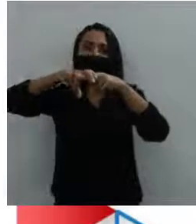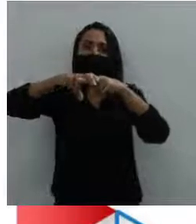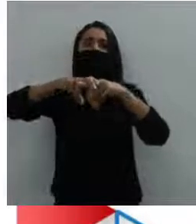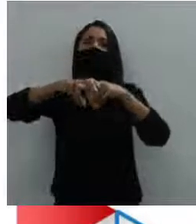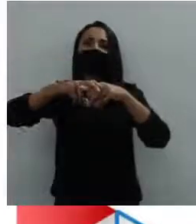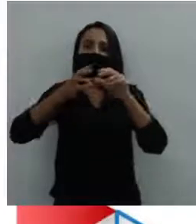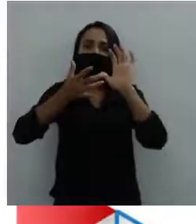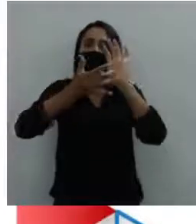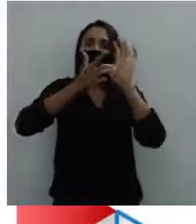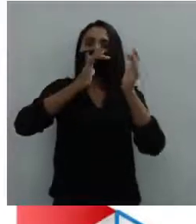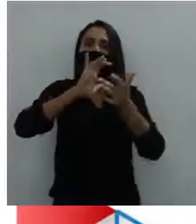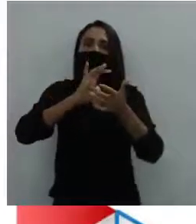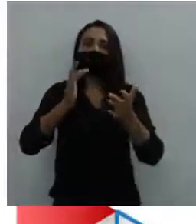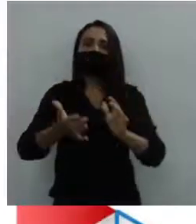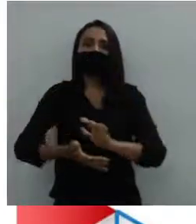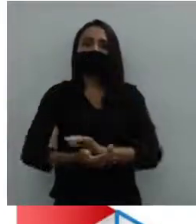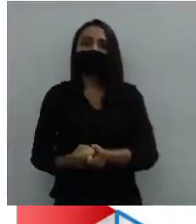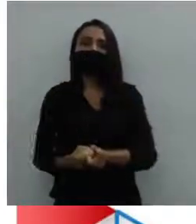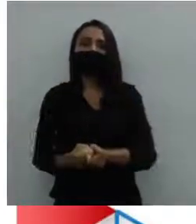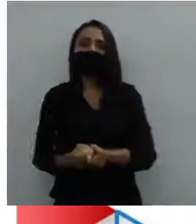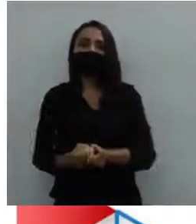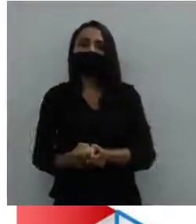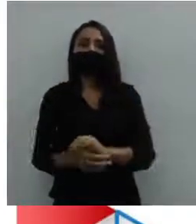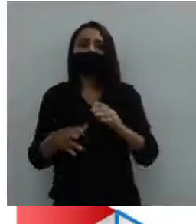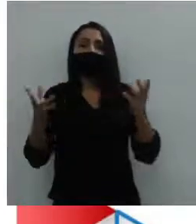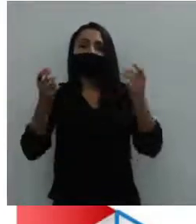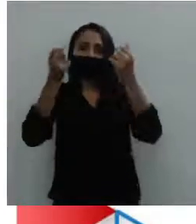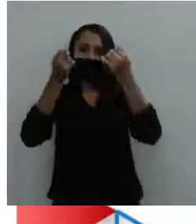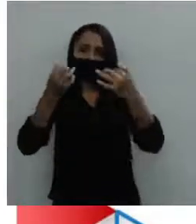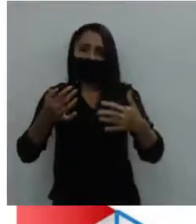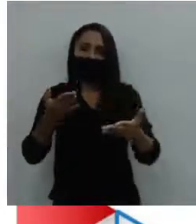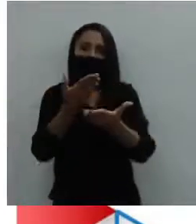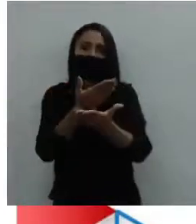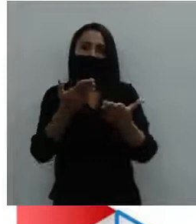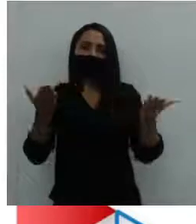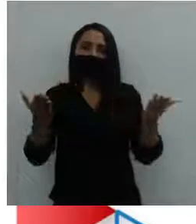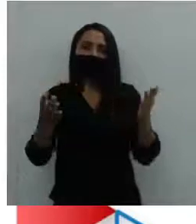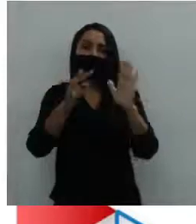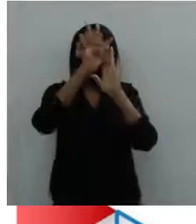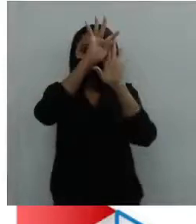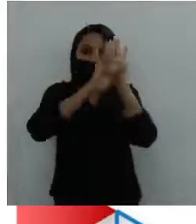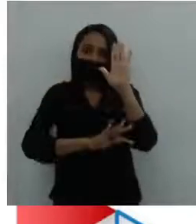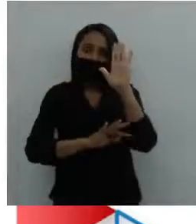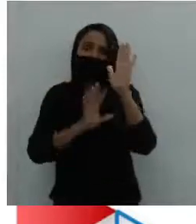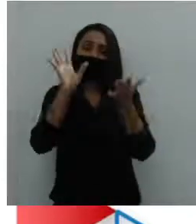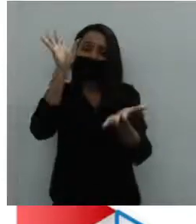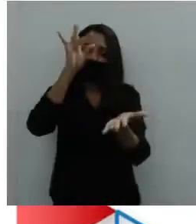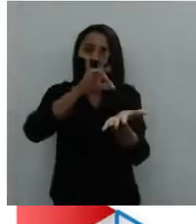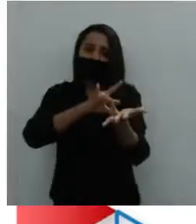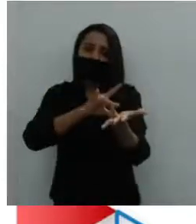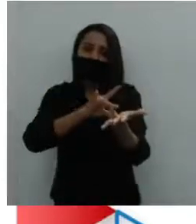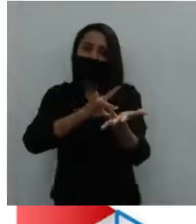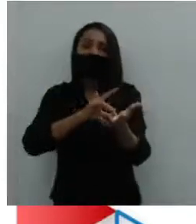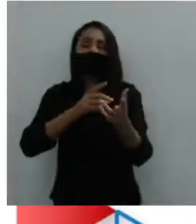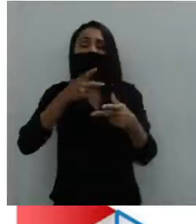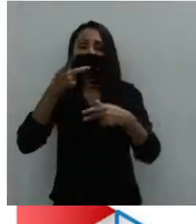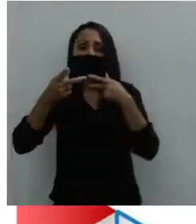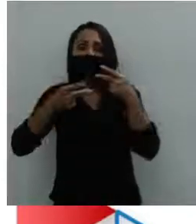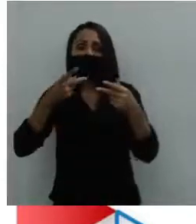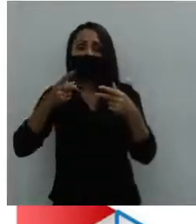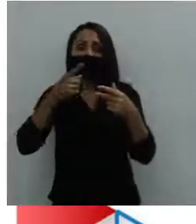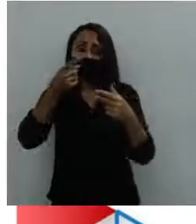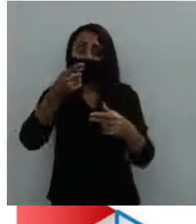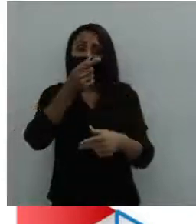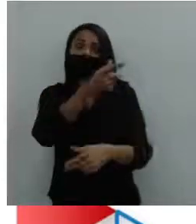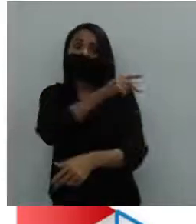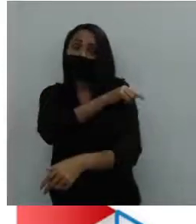e certo, e o apólogo. E aqui eu trago para vocês textos denotativos orais. Gente, vocês são